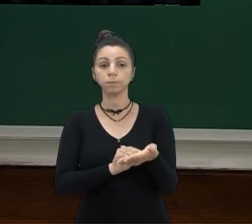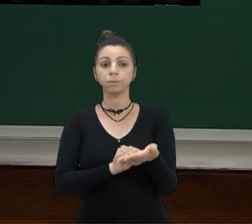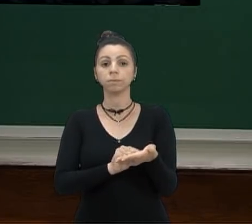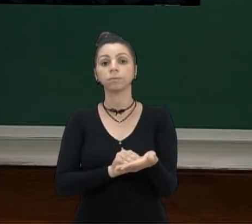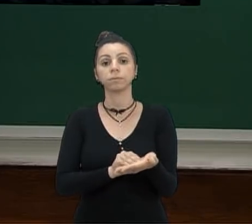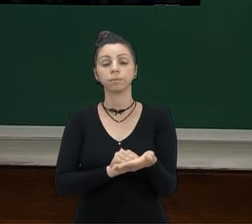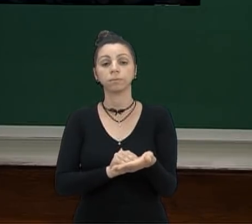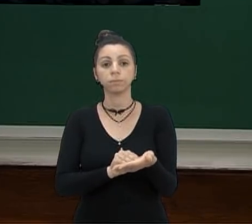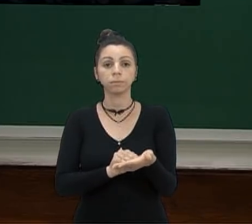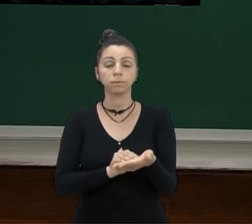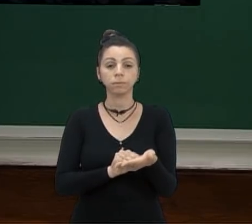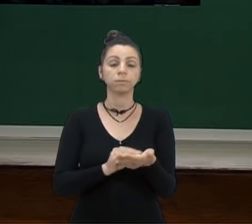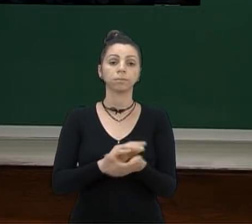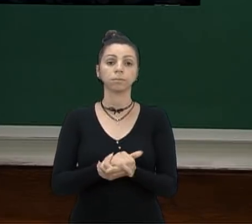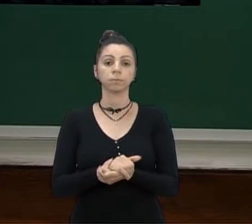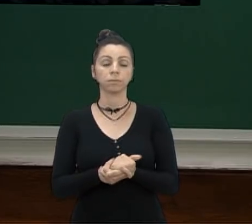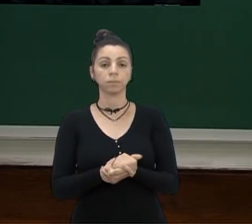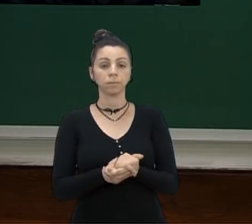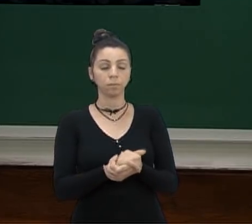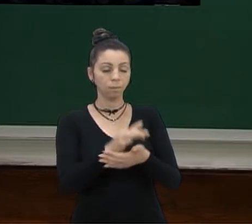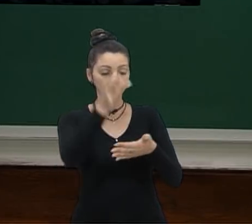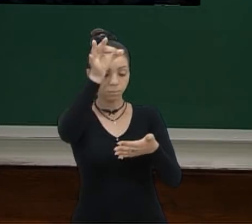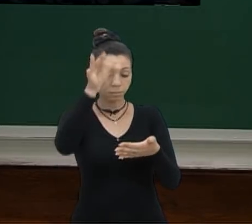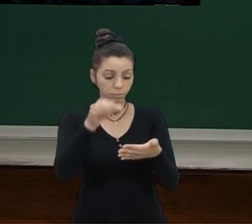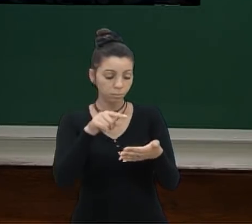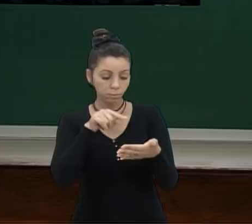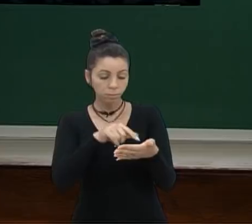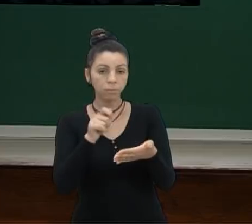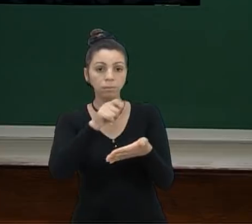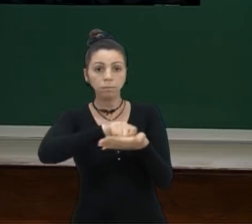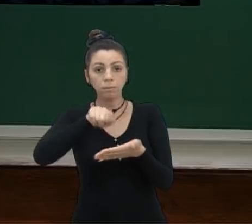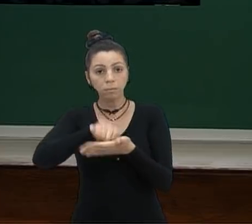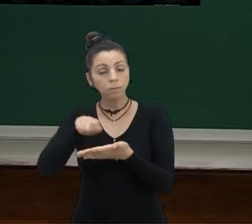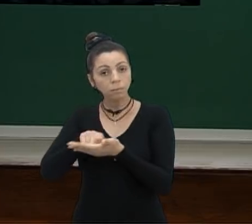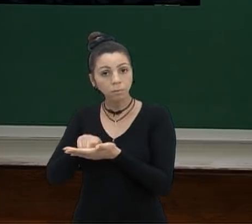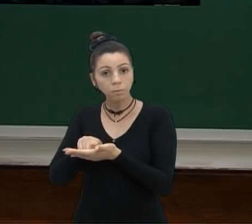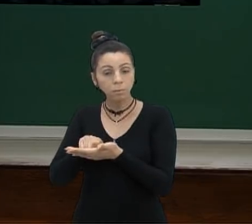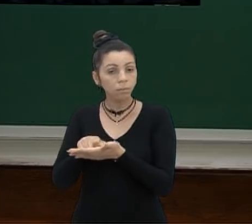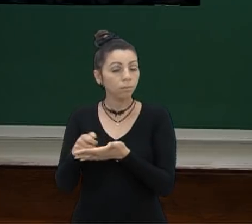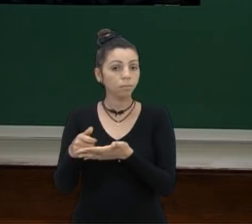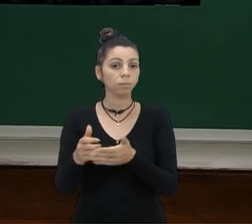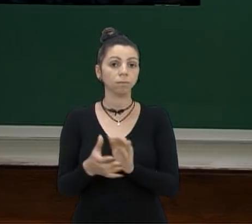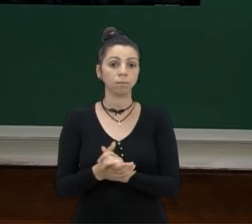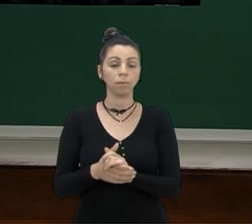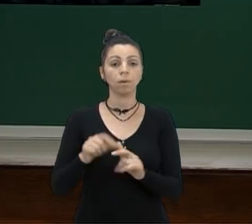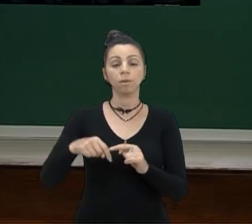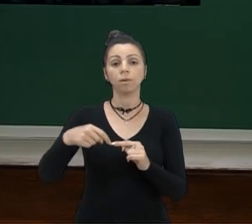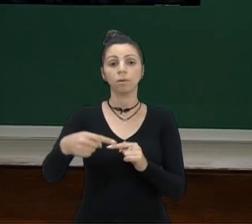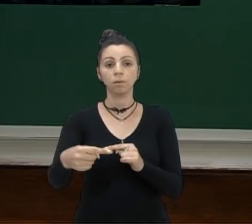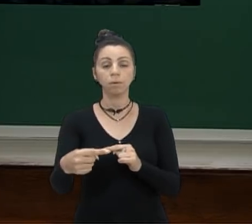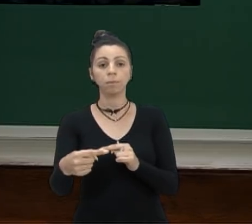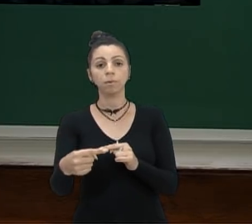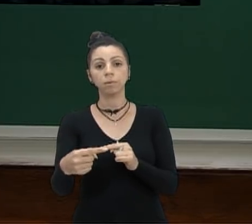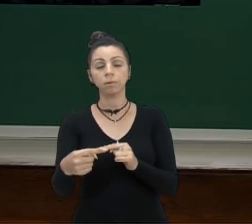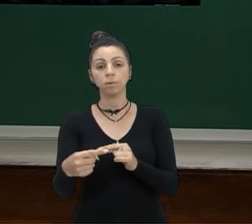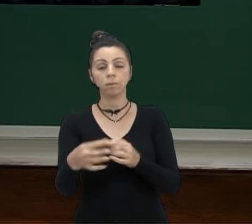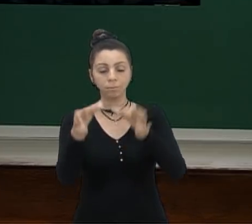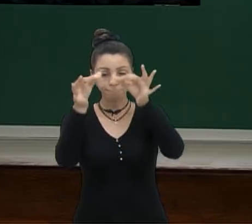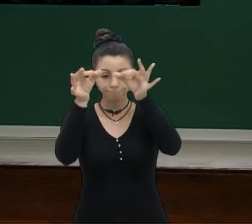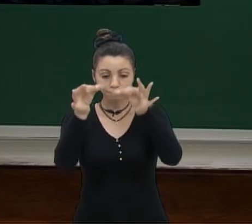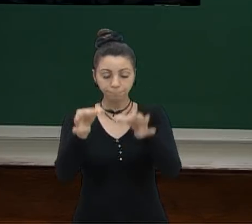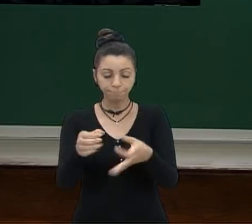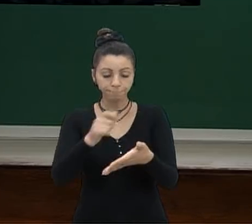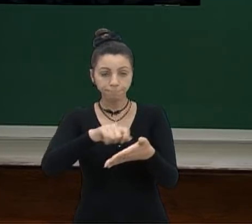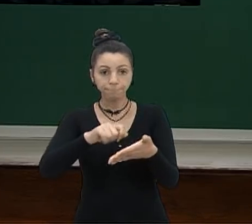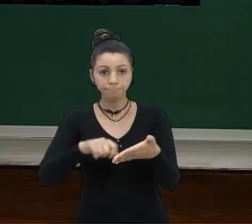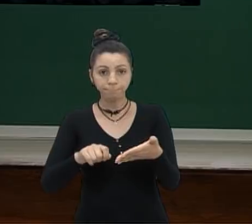cópia. Veja a alternativa que era para corrigir e se você não fez, vai fazer a cópia para deixar o exercício todo certinho para que